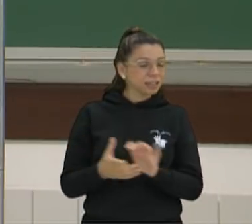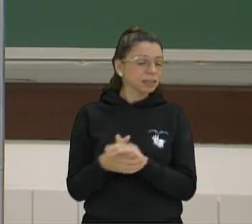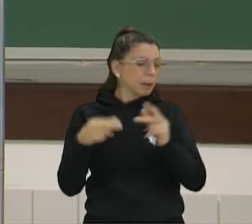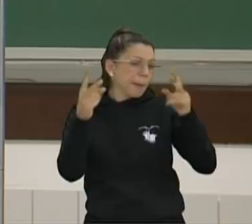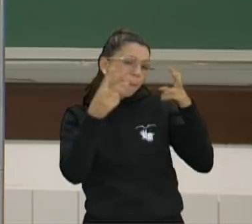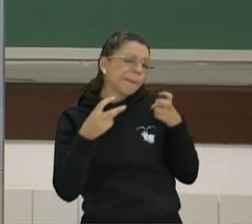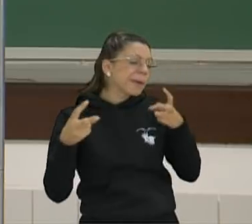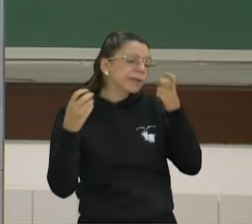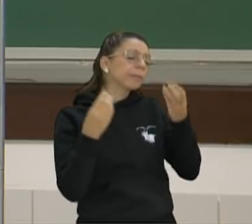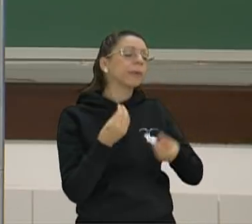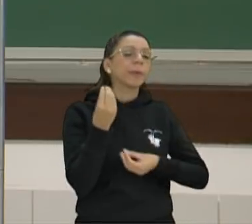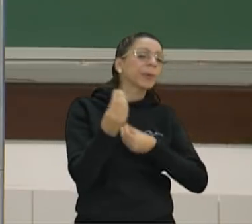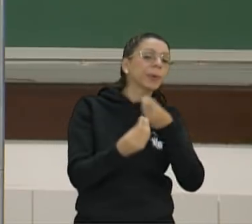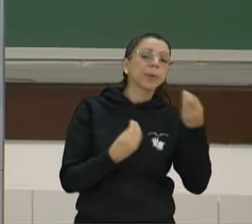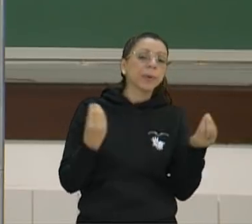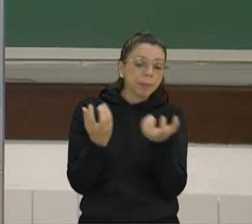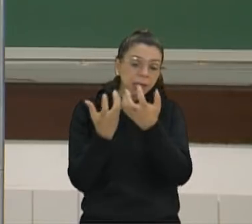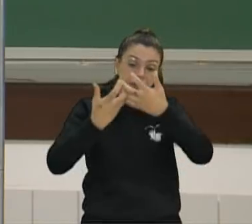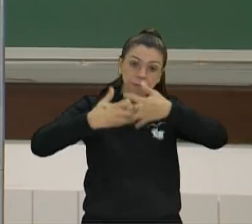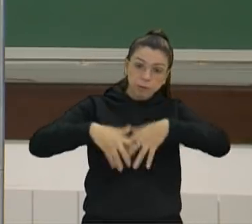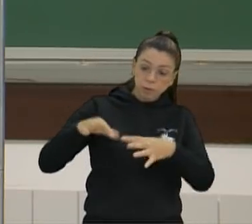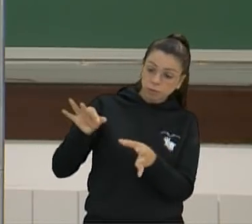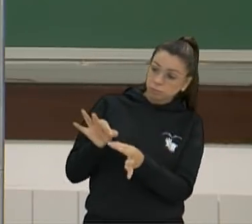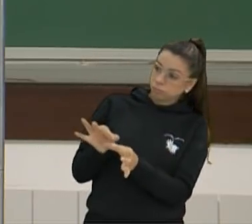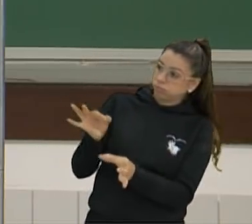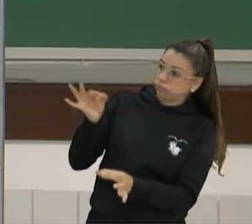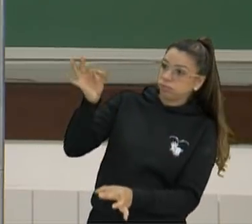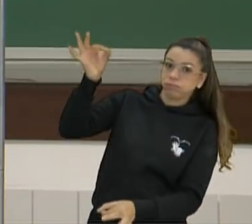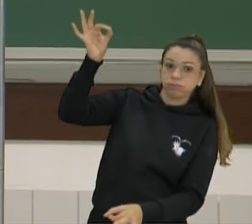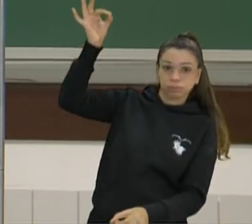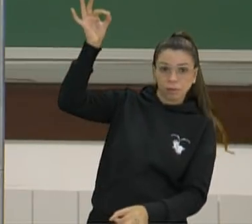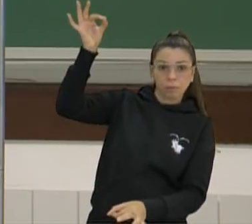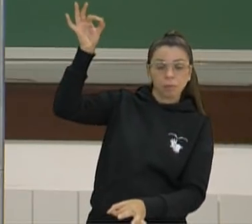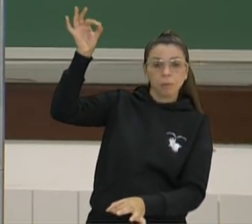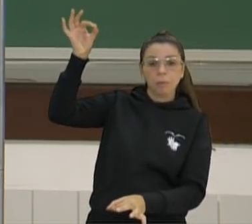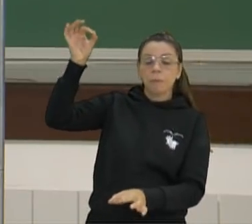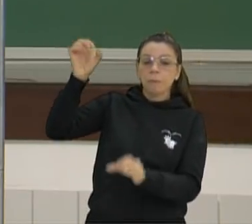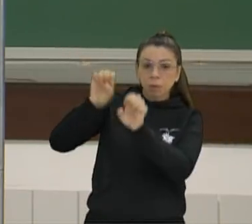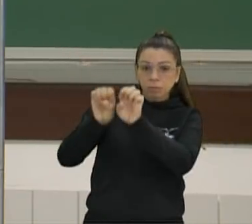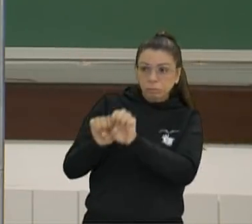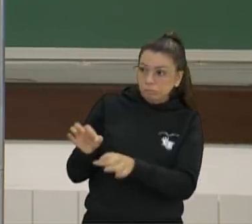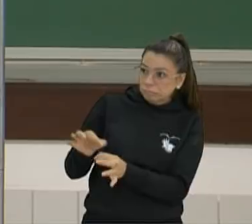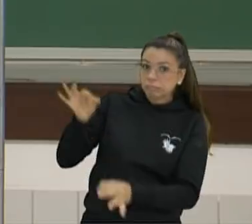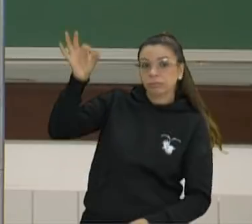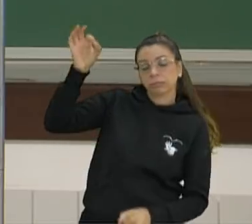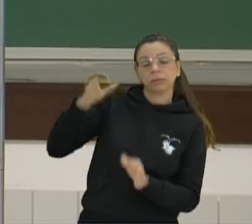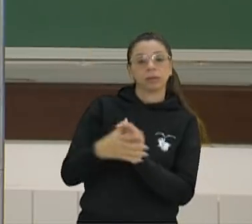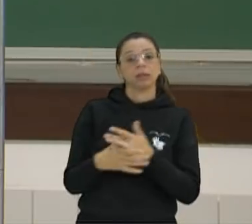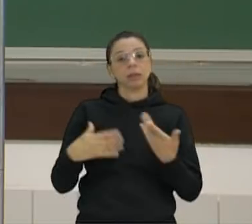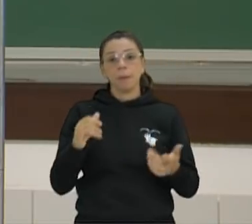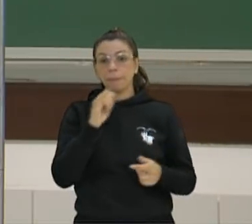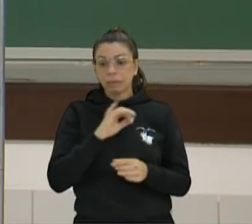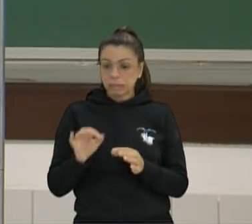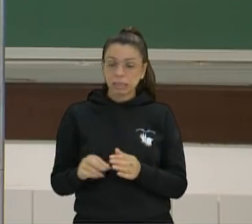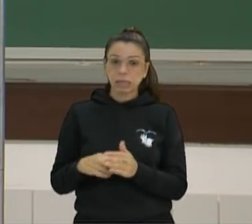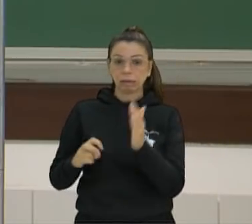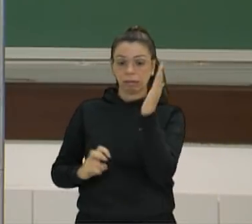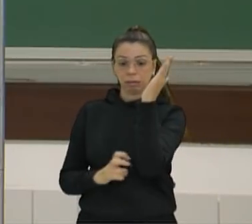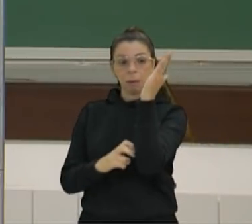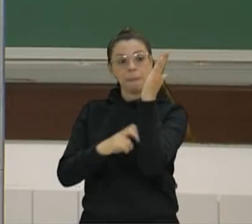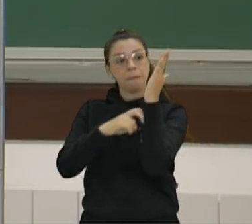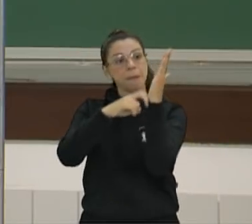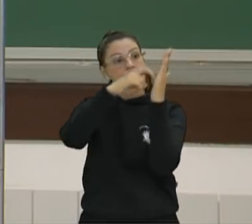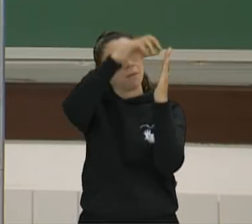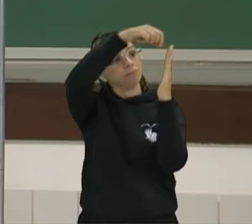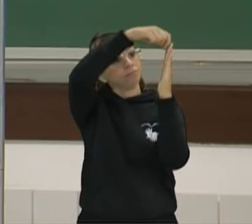como que ela fez para medir uma estrutura bem alta? Já pensou se ela tivesse que subir no topo da estrutura e jogar uma